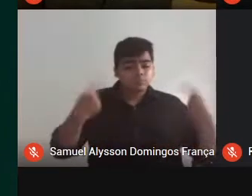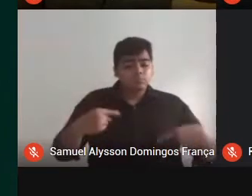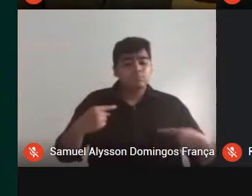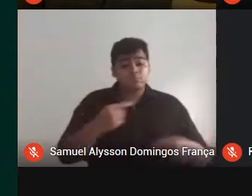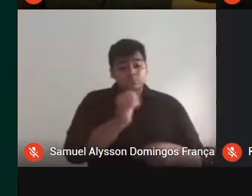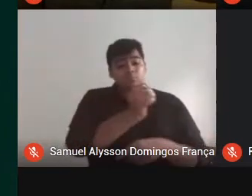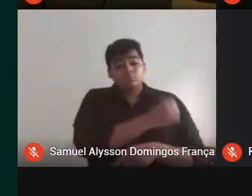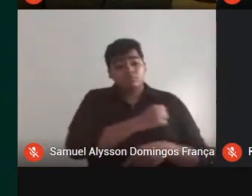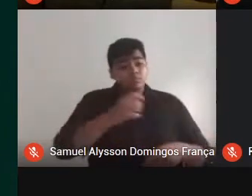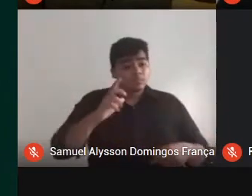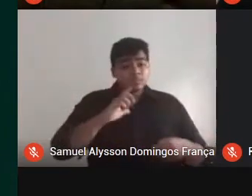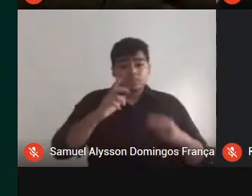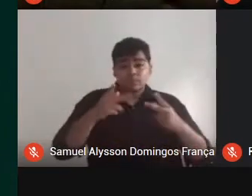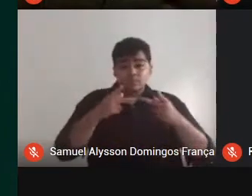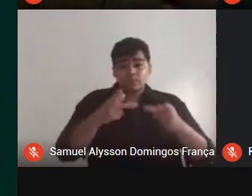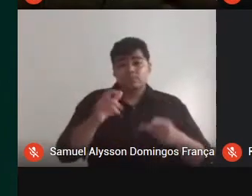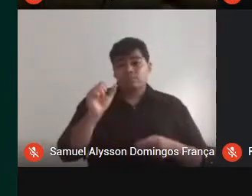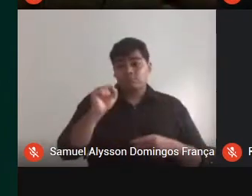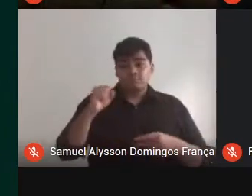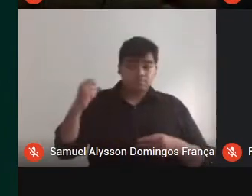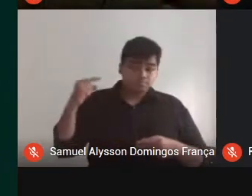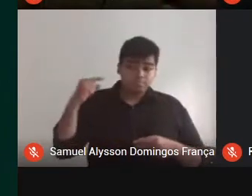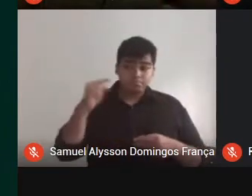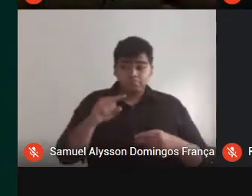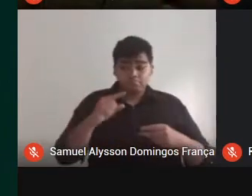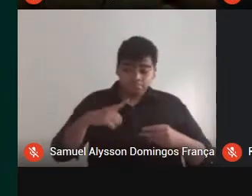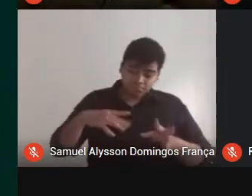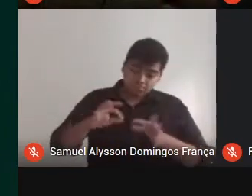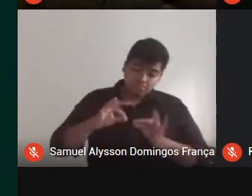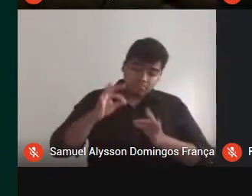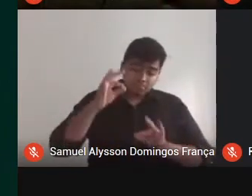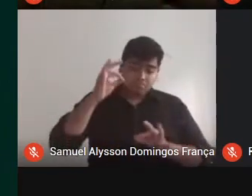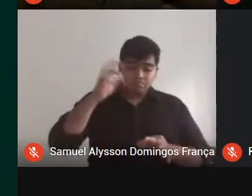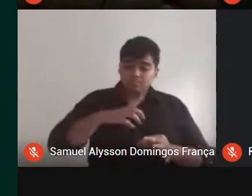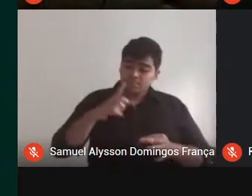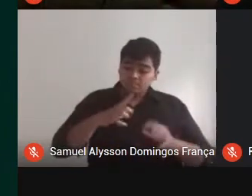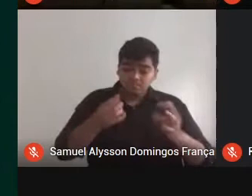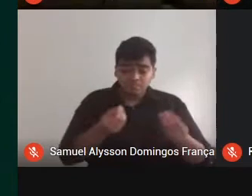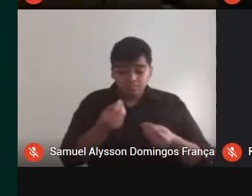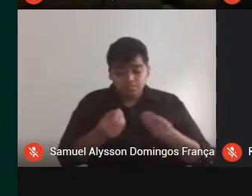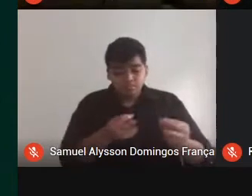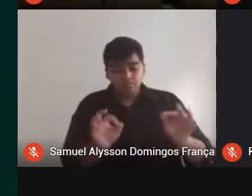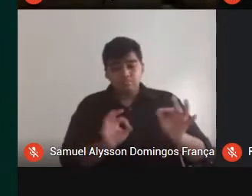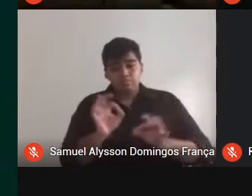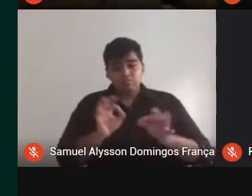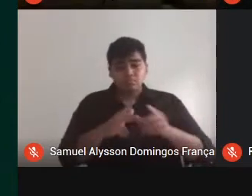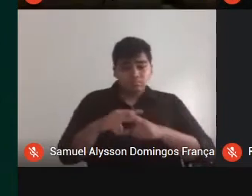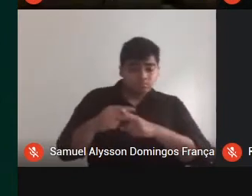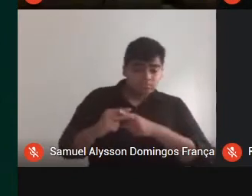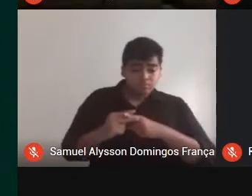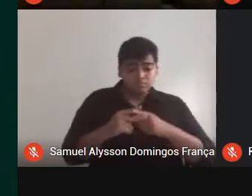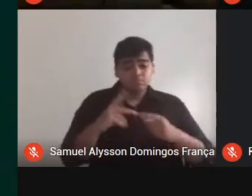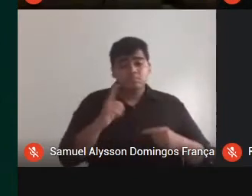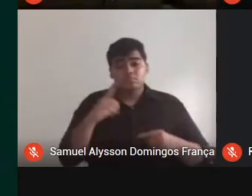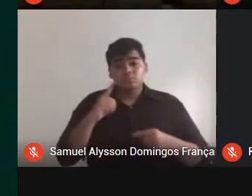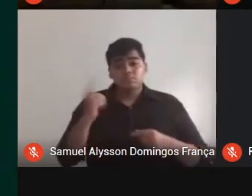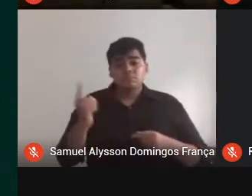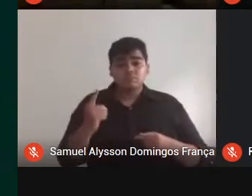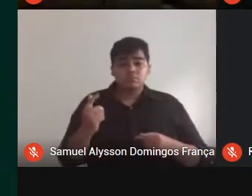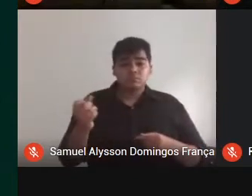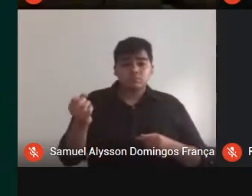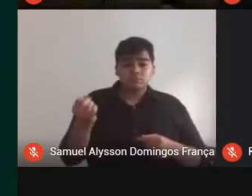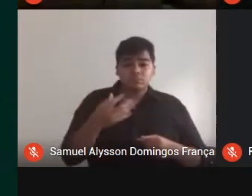projeto com 80 metros quadrados exato, porque aí eu ensino até como ele ajustar essas áreas. E a nova resolução